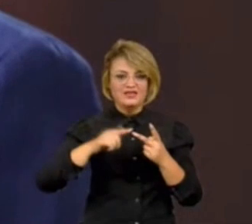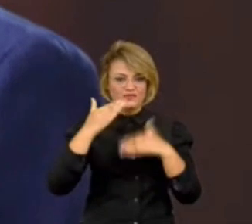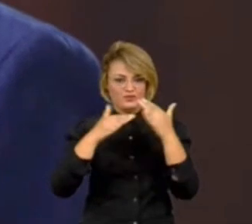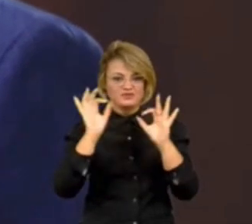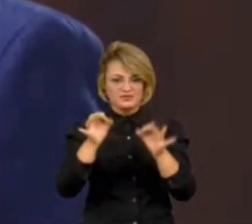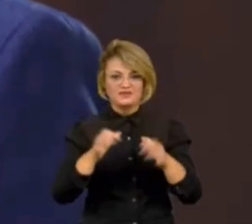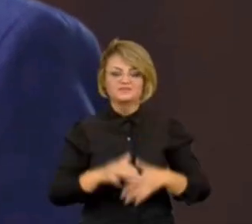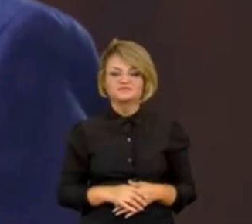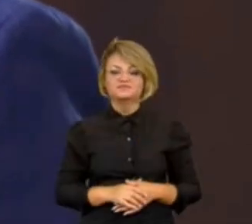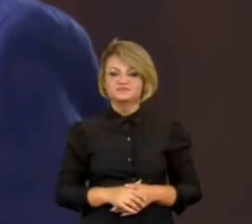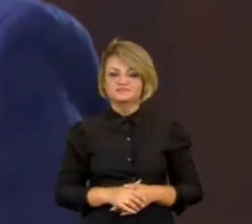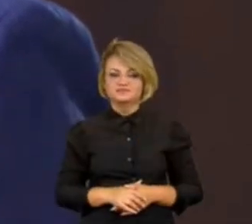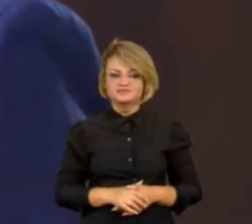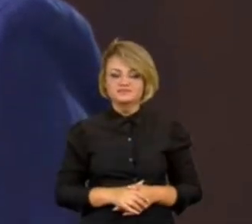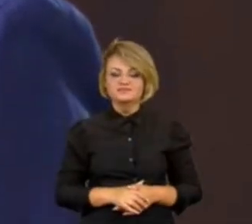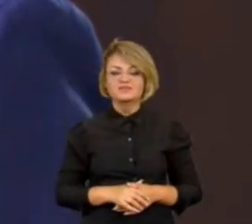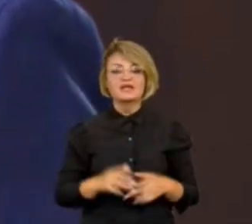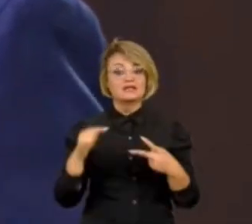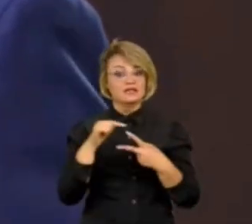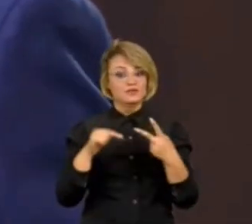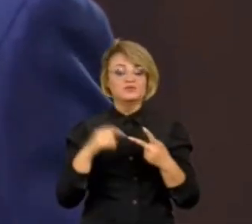aí, Uchoa. Uma delas é que